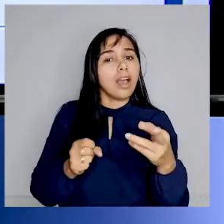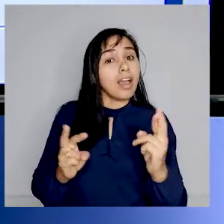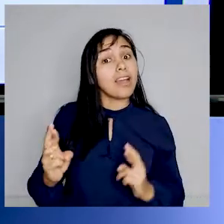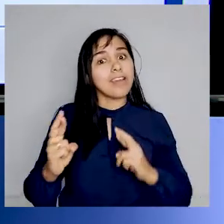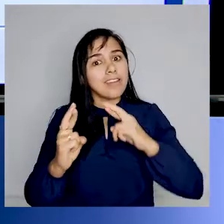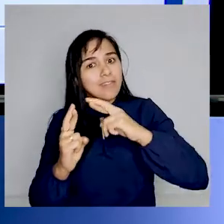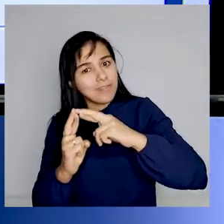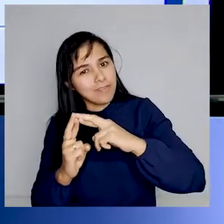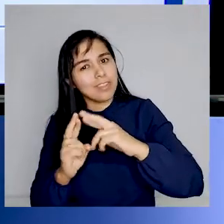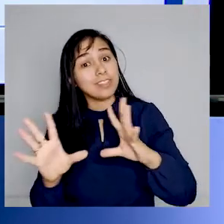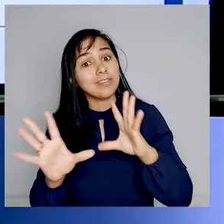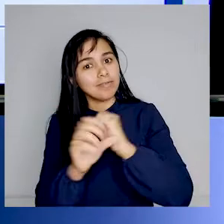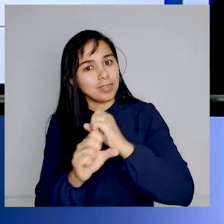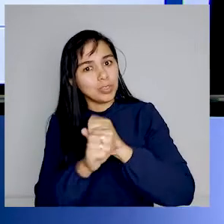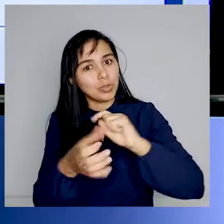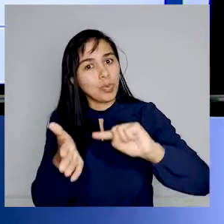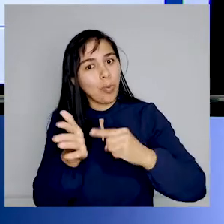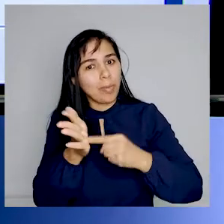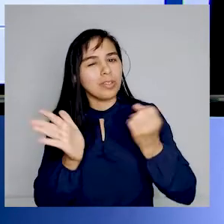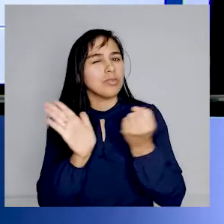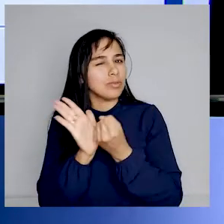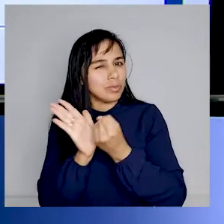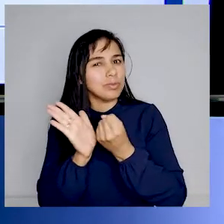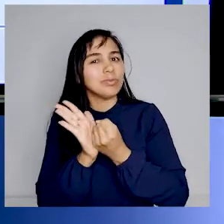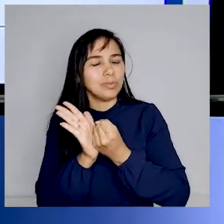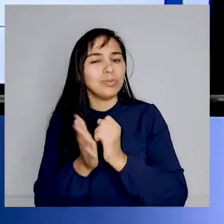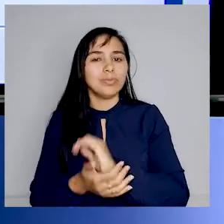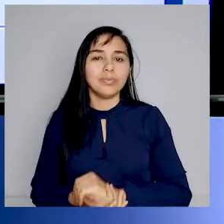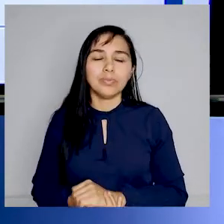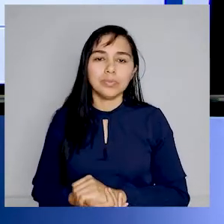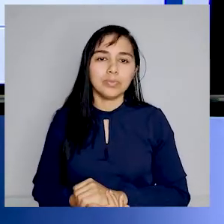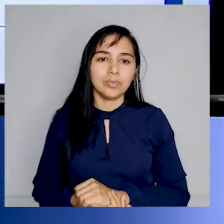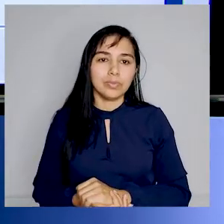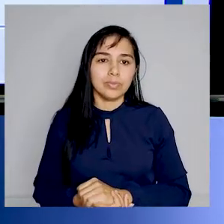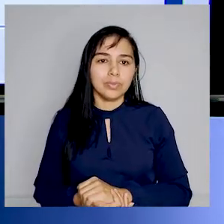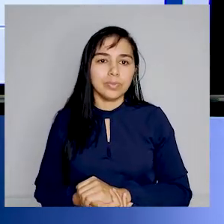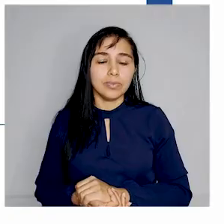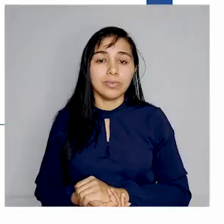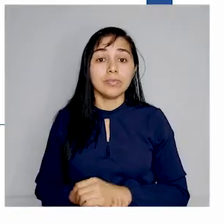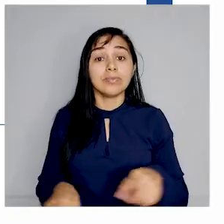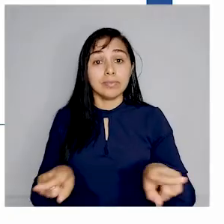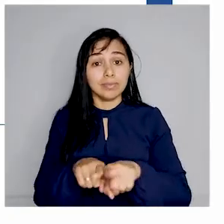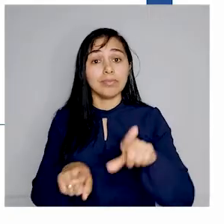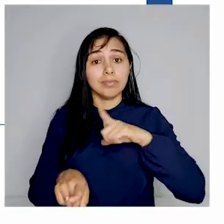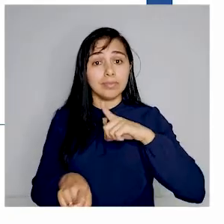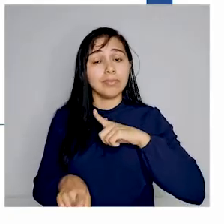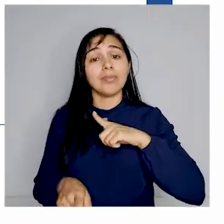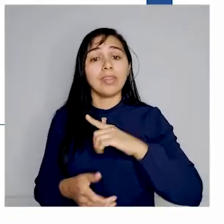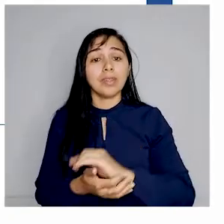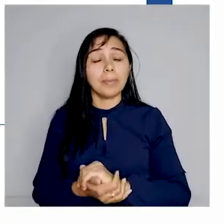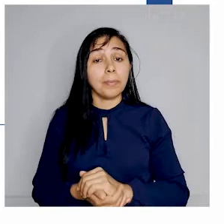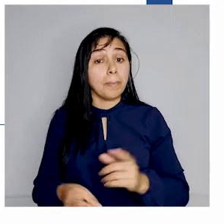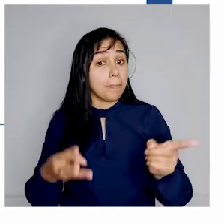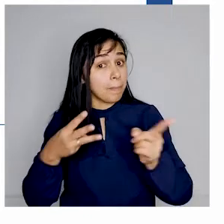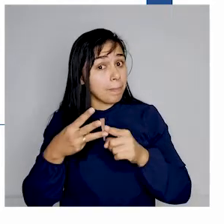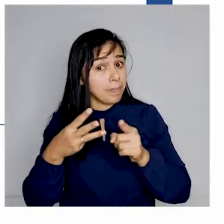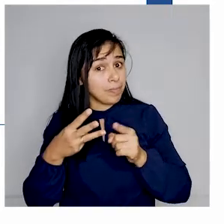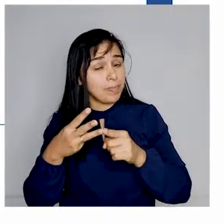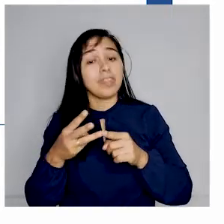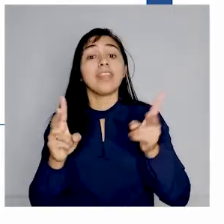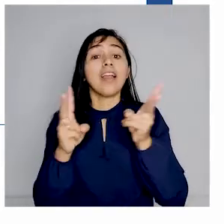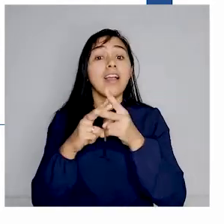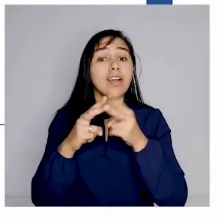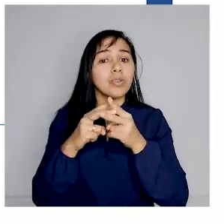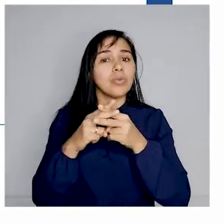referência de pontuação de toque ao adversário através dessas técnicas, ok? Nós também temos a classificação das